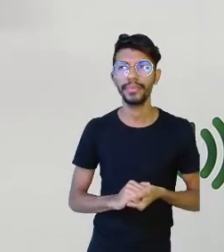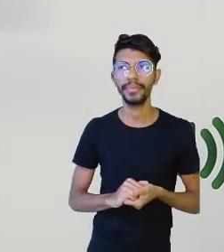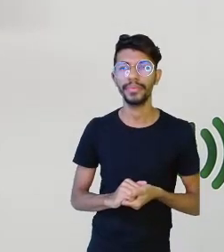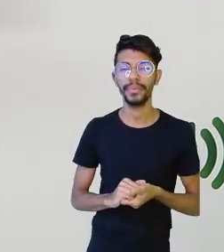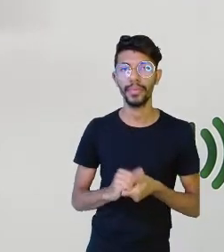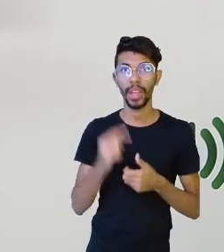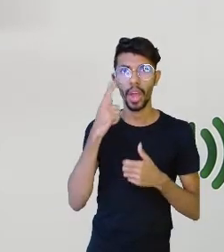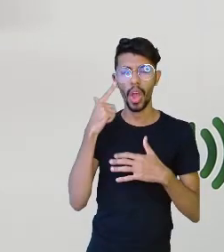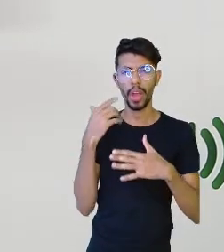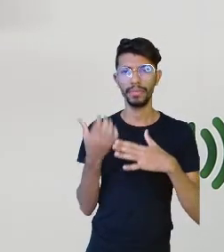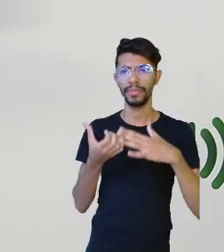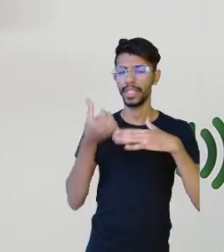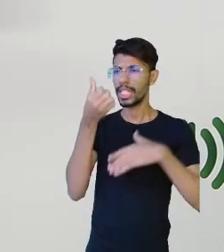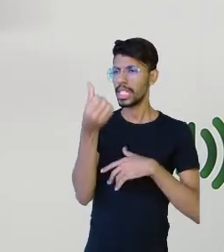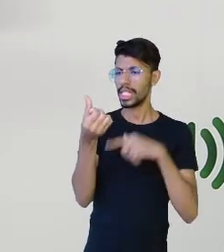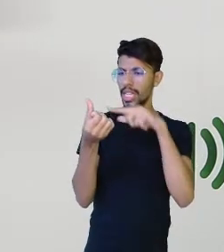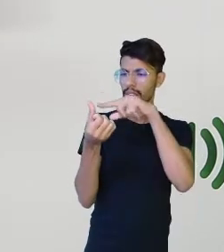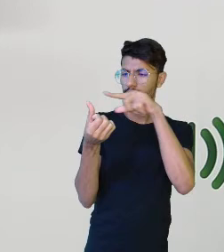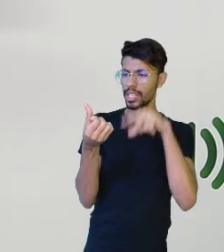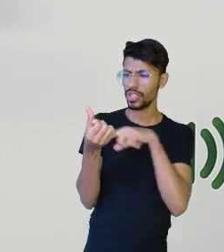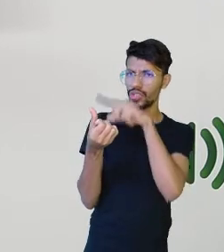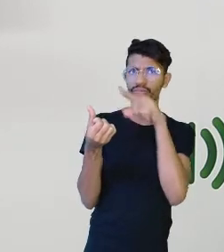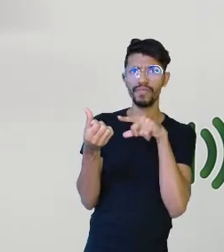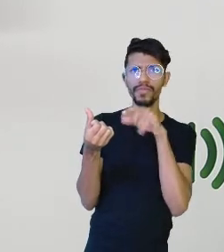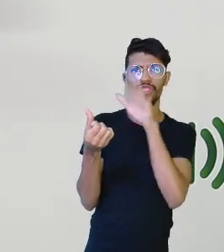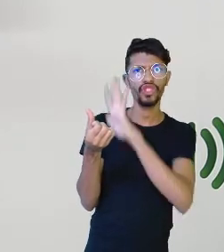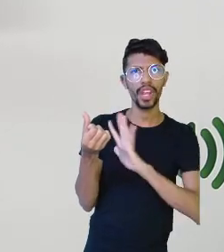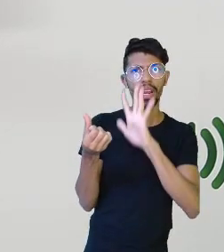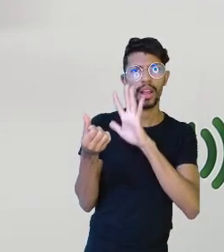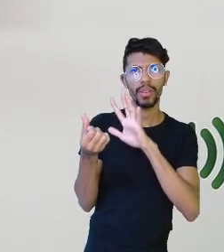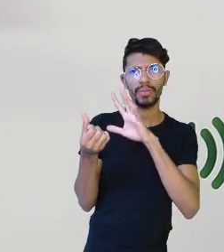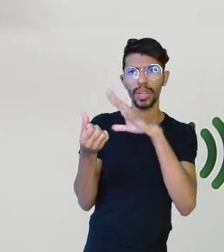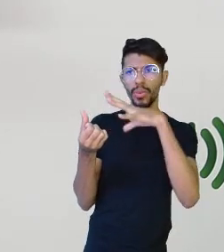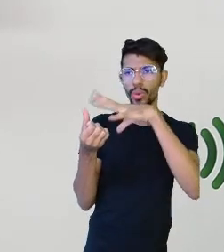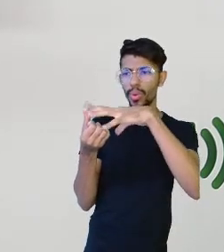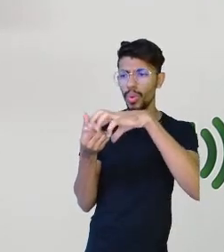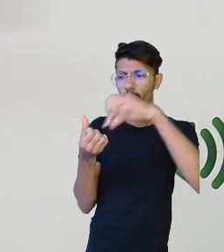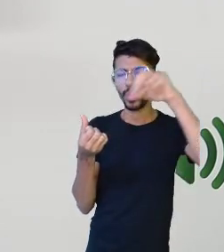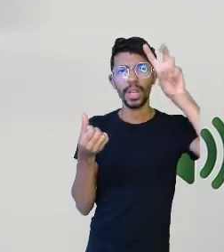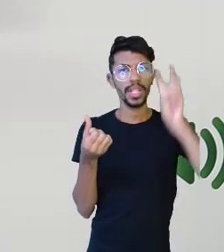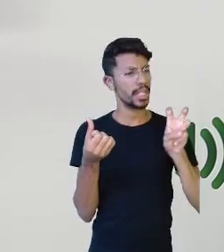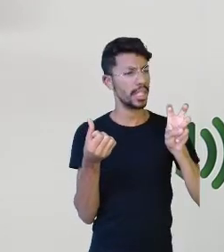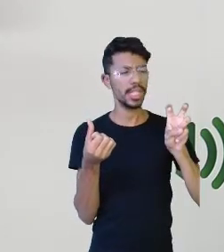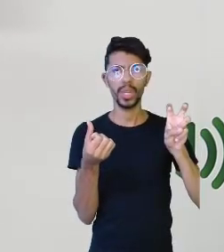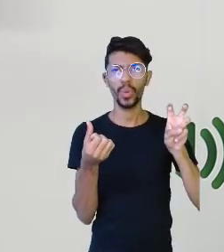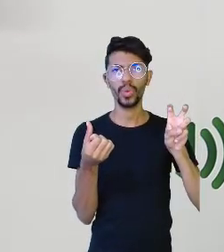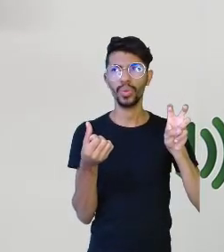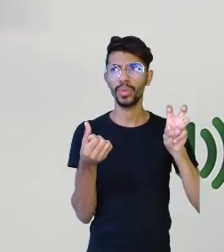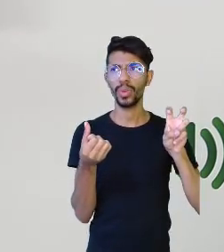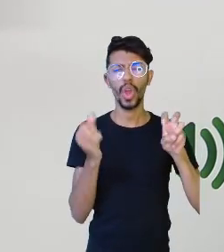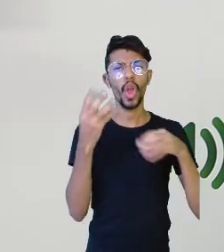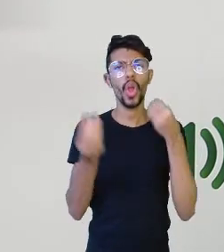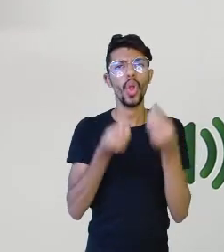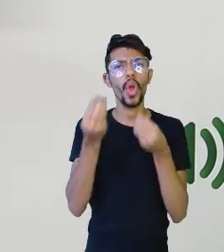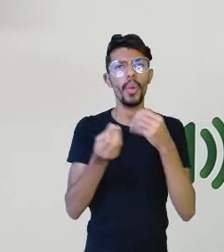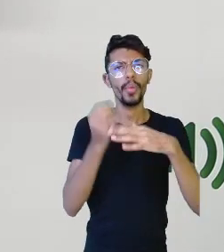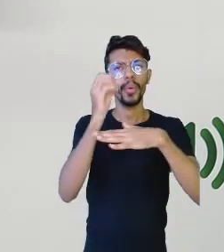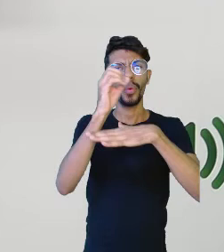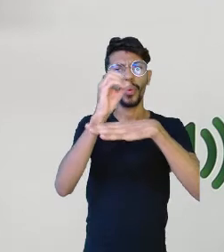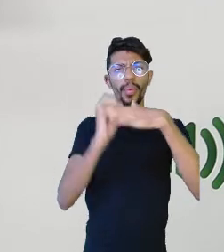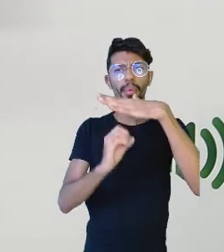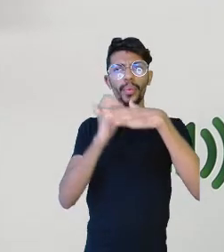Das 6, eu destaquei 5. Que fração é essa? O meu numerador vai ser